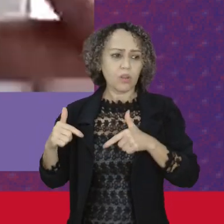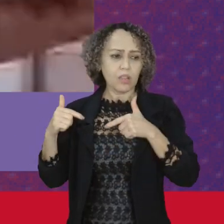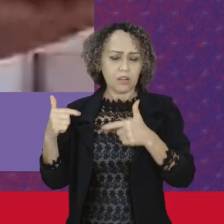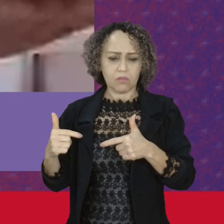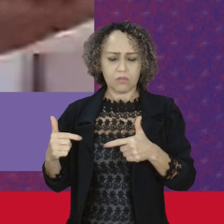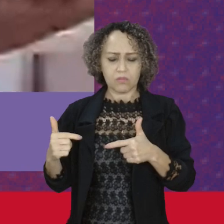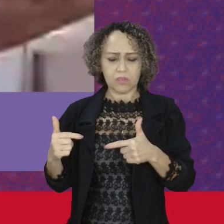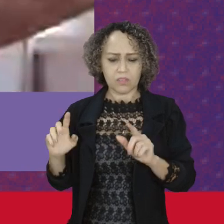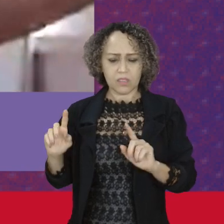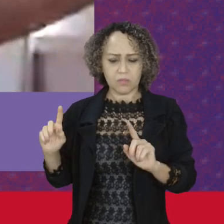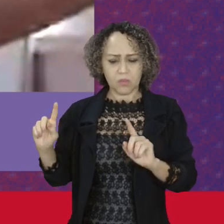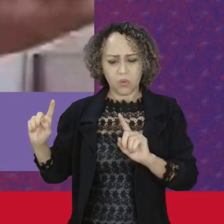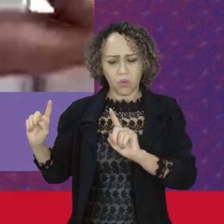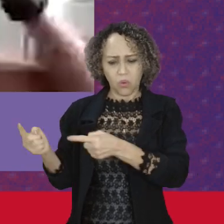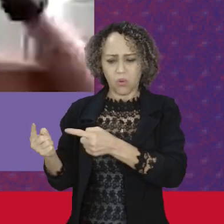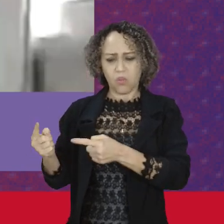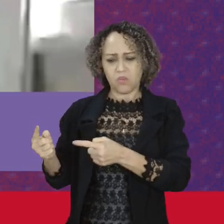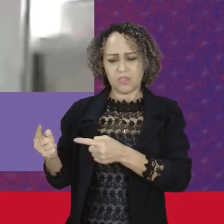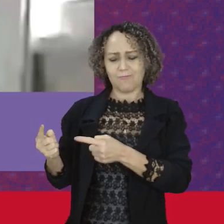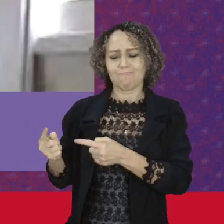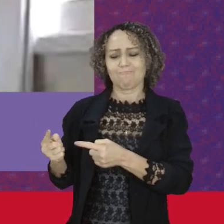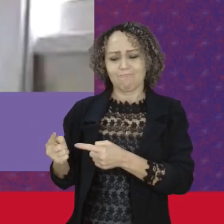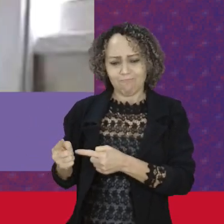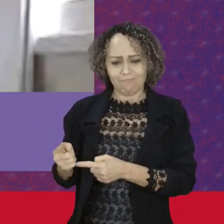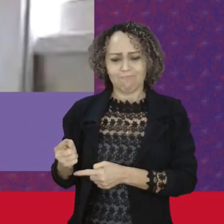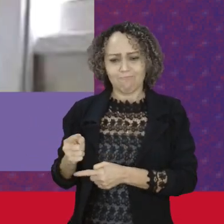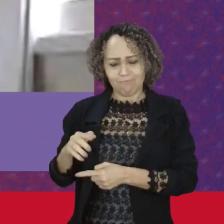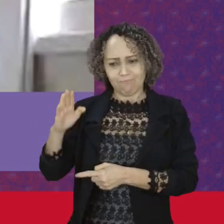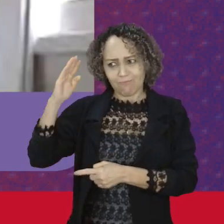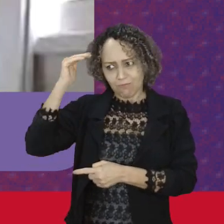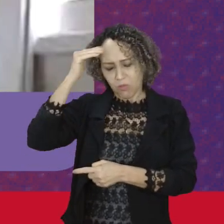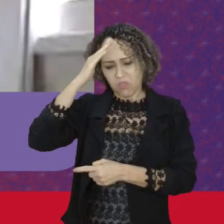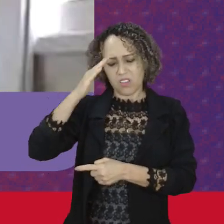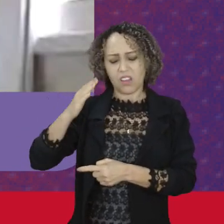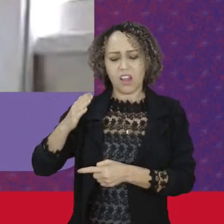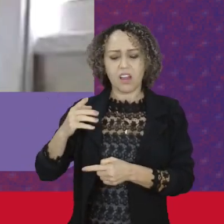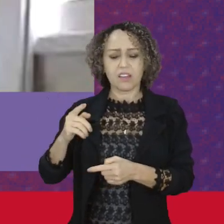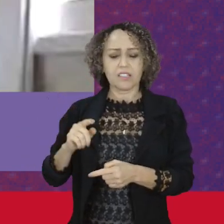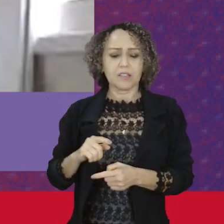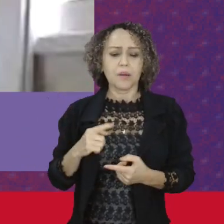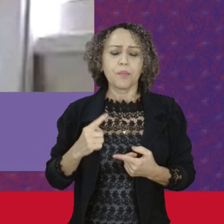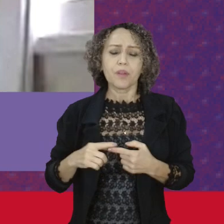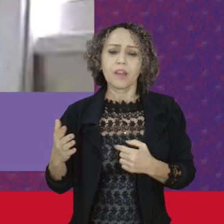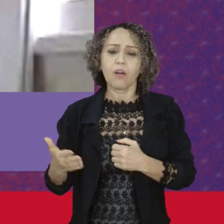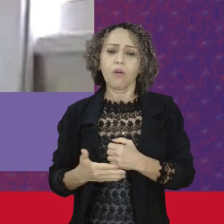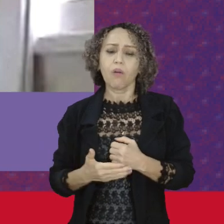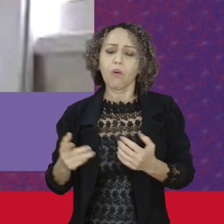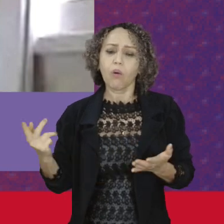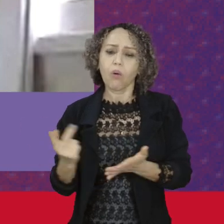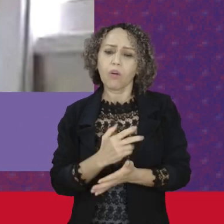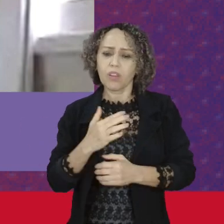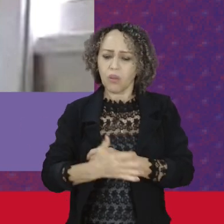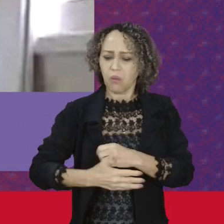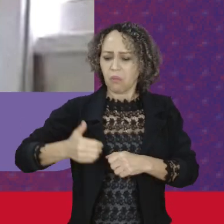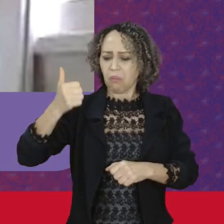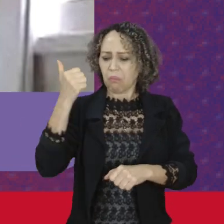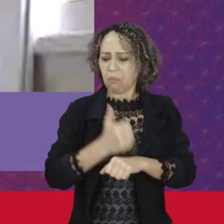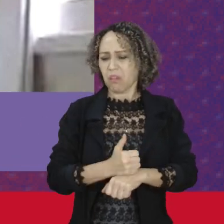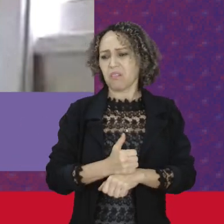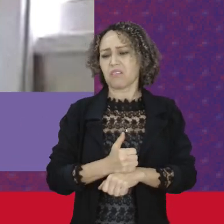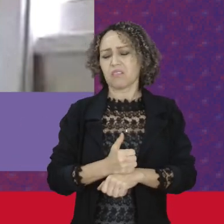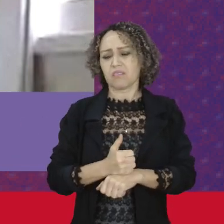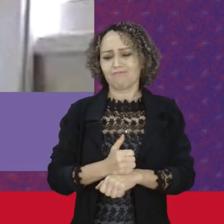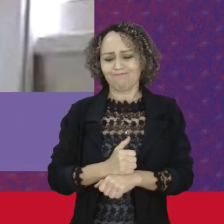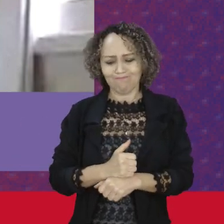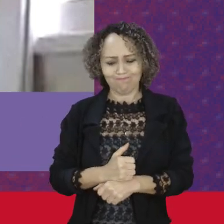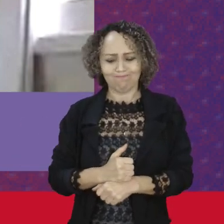governo Bolsonaro, depois do golpe reacionário, racista, misógino, golpe contra o povo,